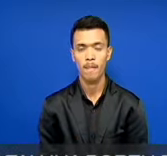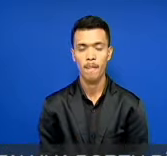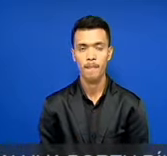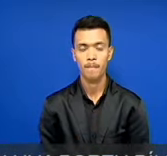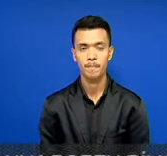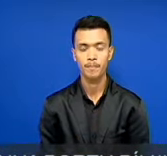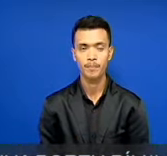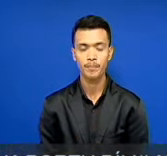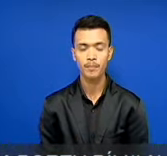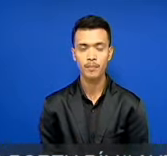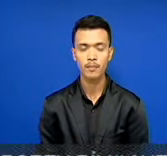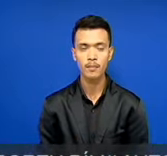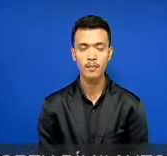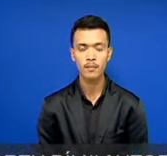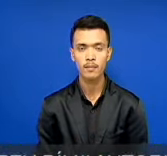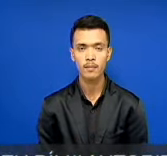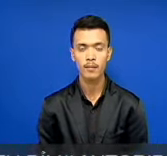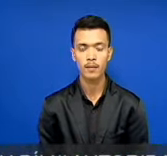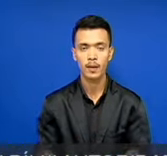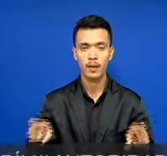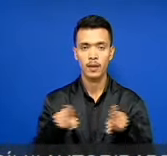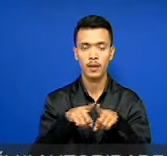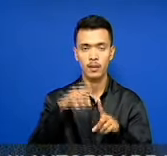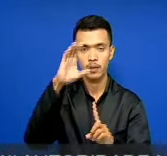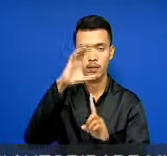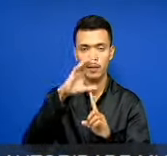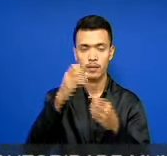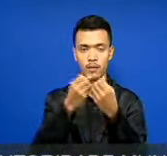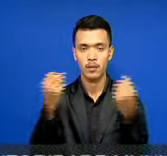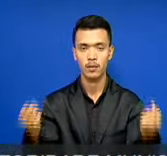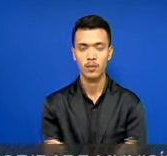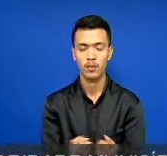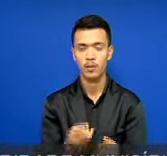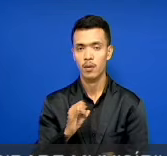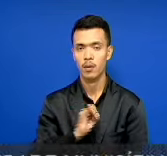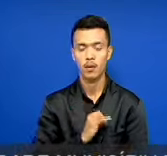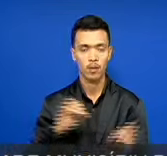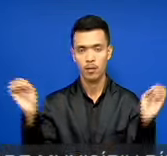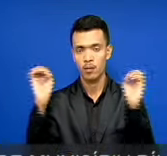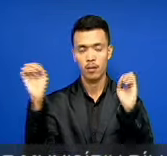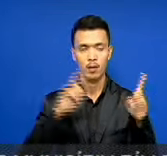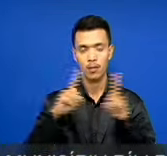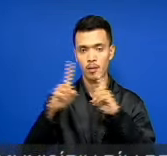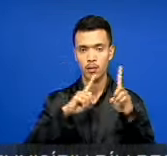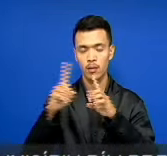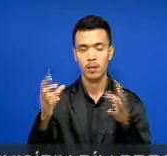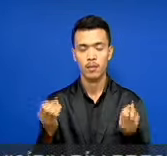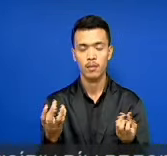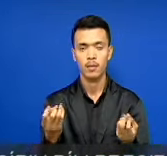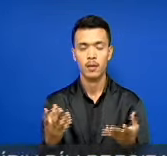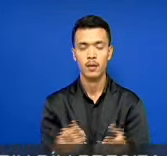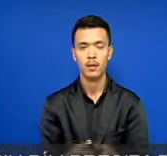nesan representante sepsuku Mantelau, au laku lebar, pembindu dari ditambah kita